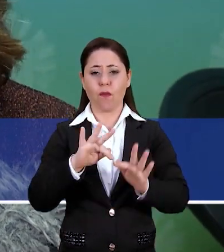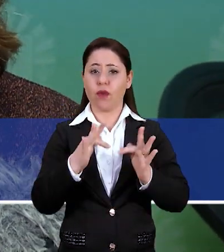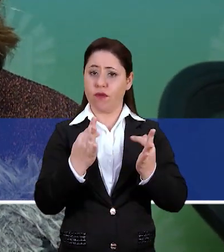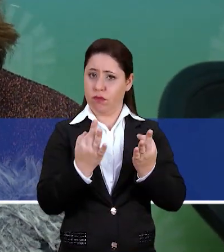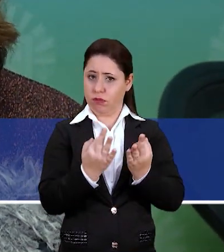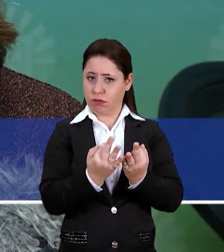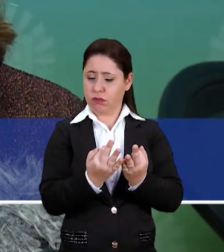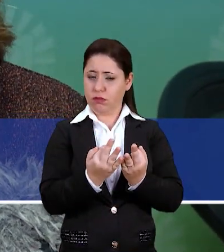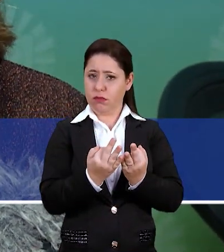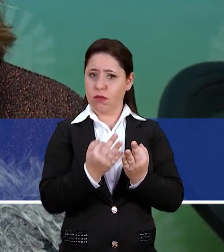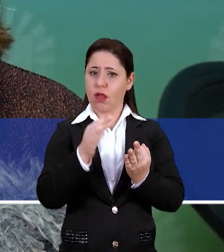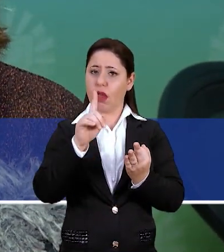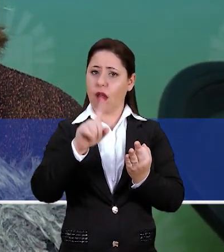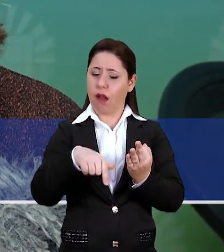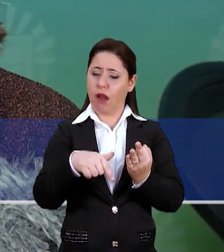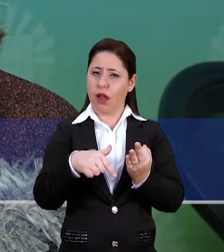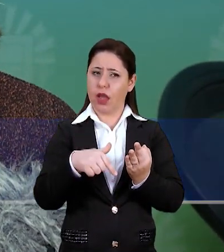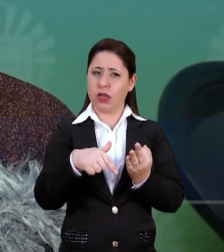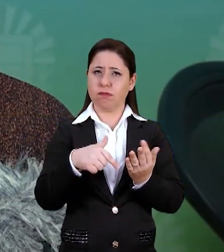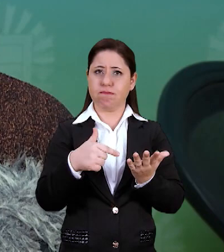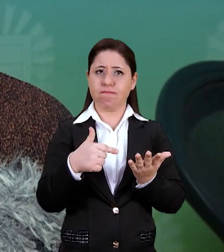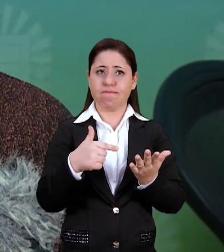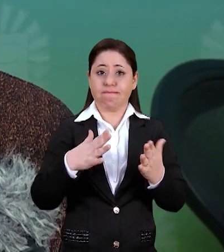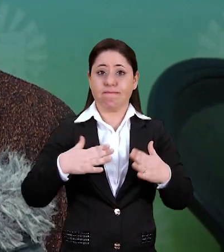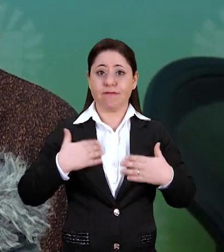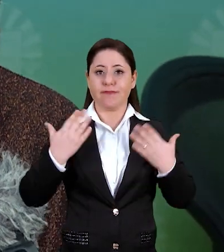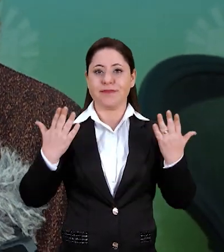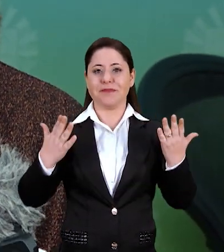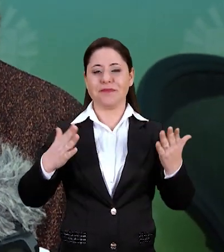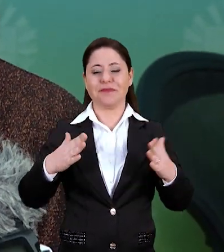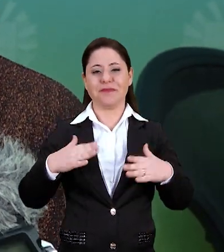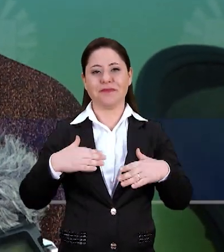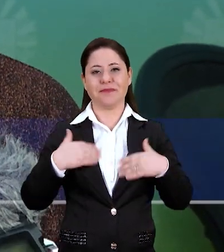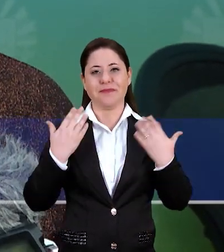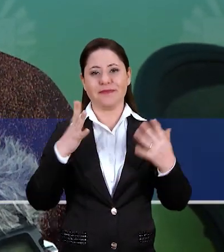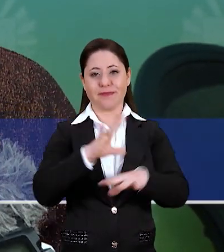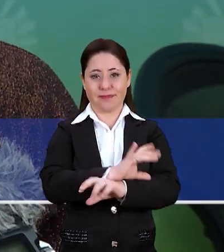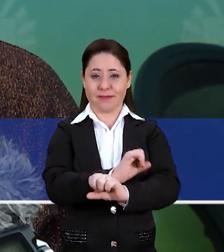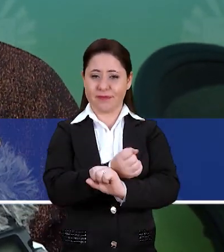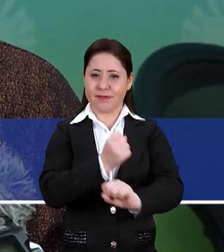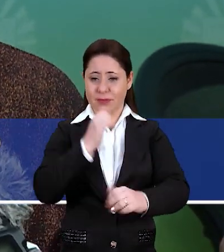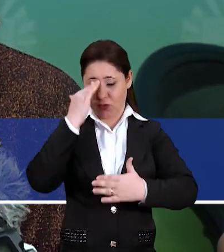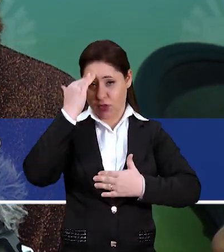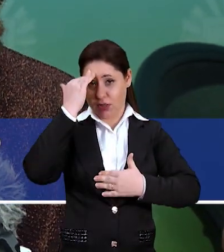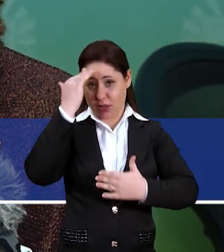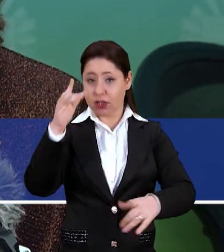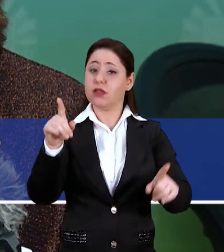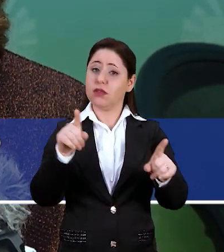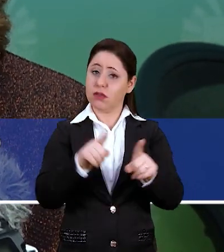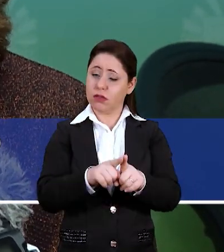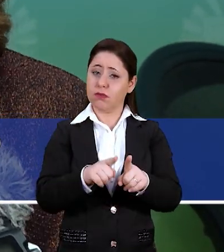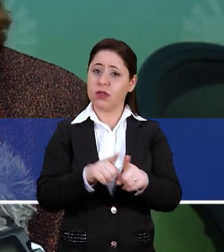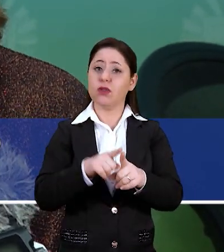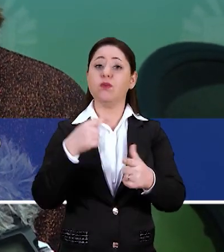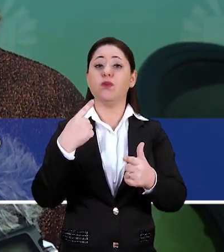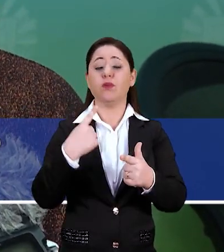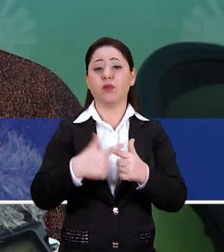minha família, é assim de uma alegria muito grande, de gratidão